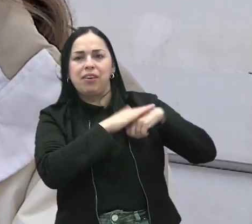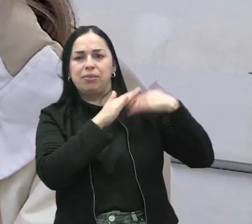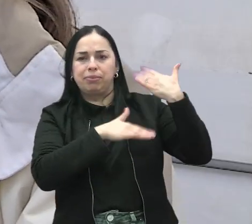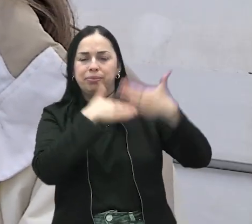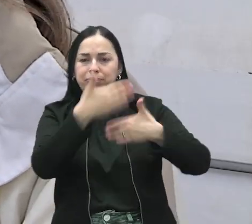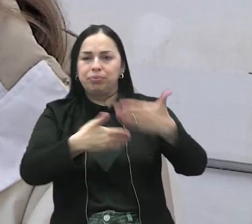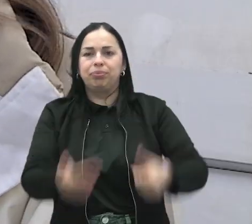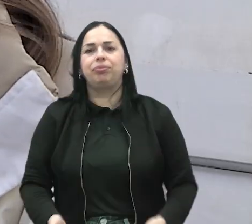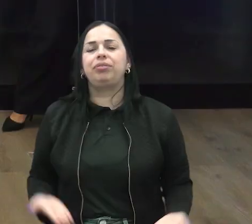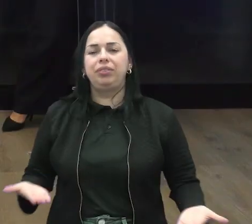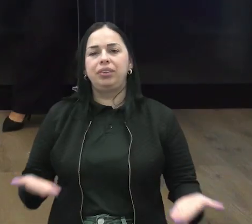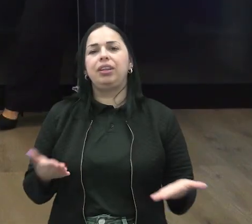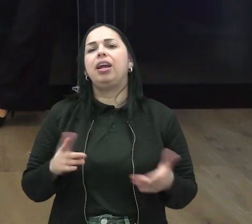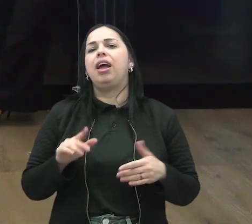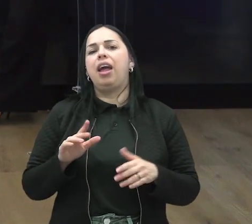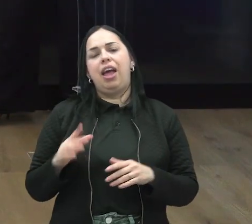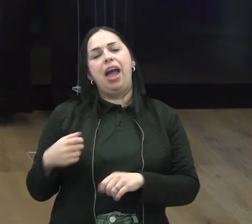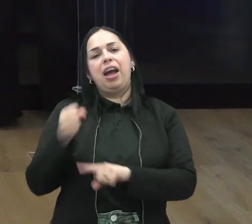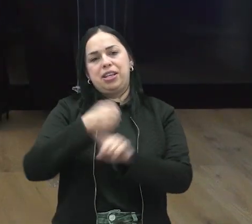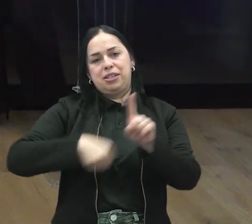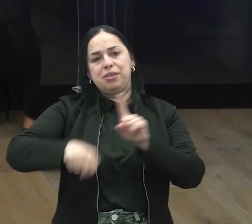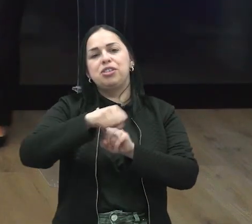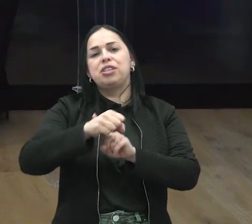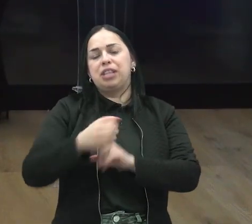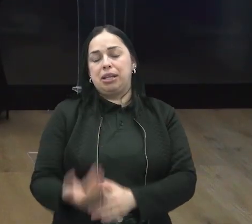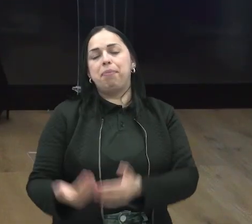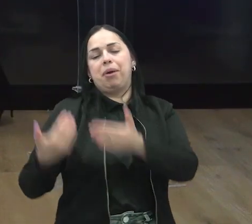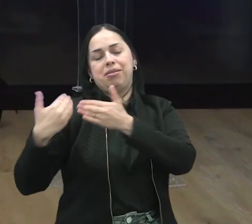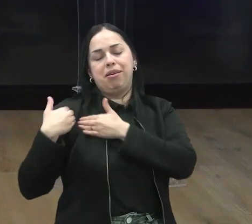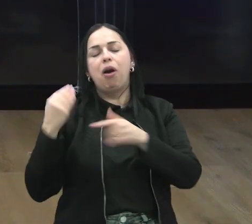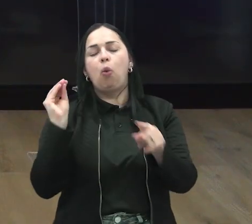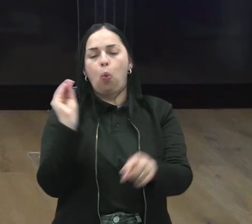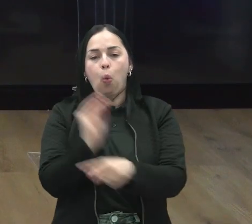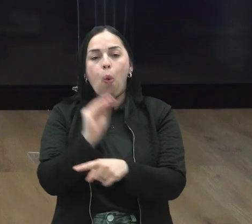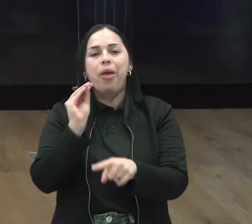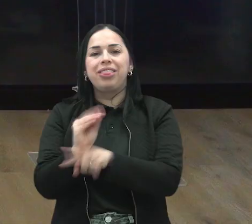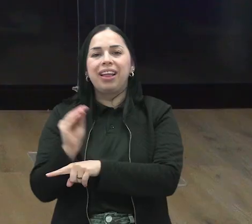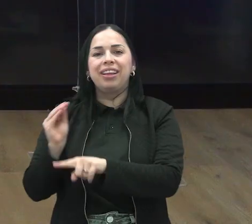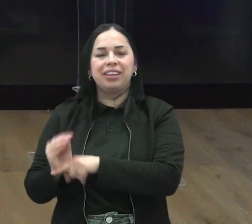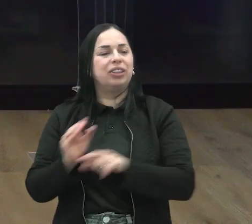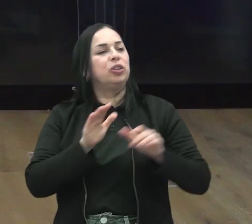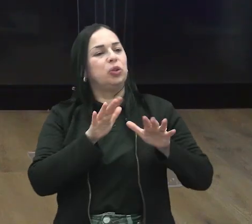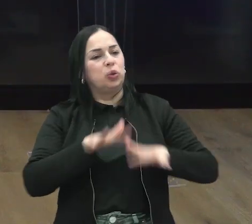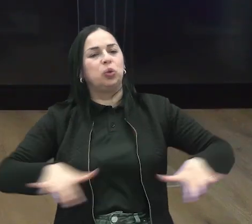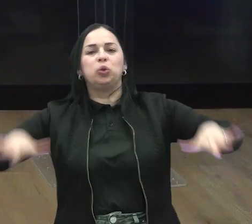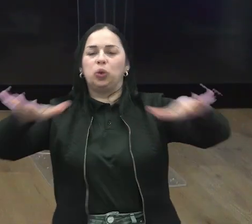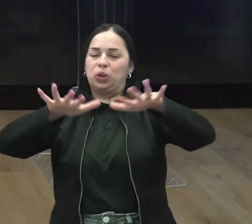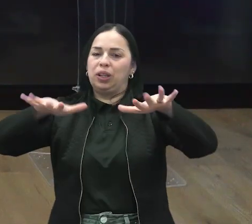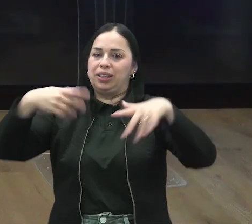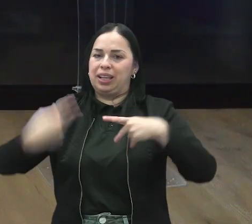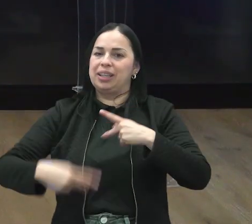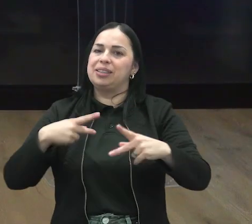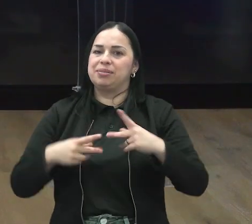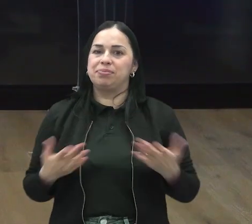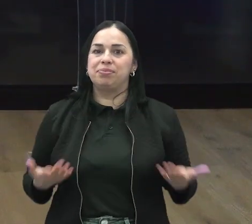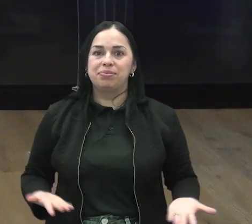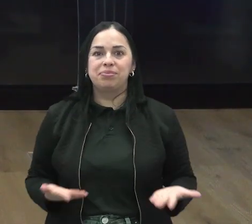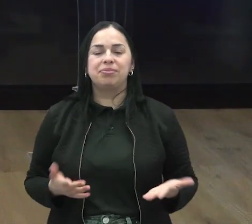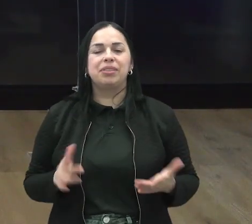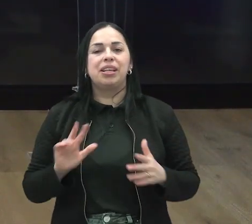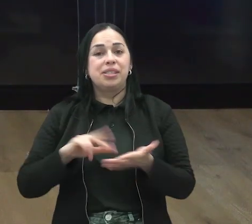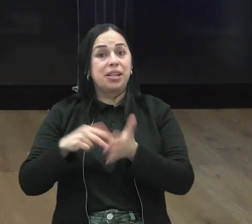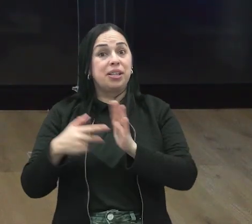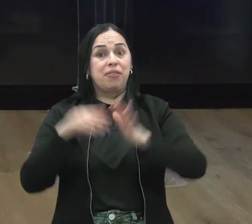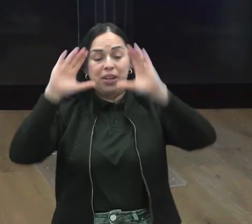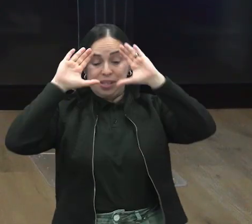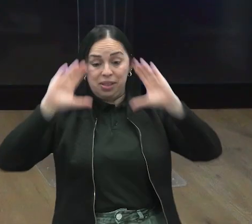dos fazeres. Que lindo, é isso. É papel de toda a sociedade contribuir com a preservação dos patrimônios aqui do nosso